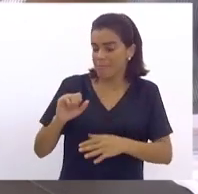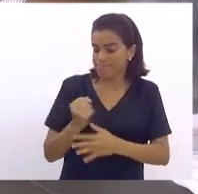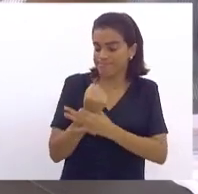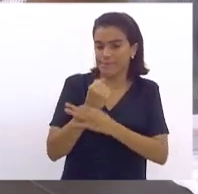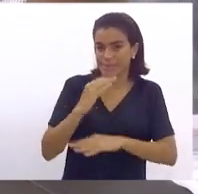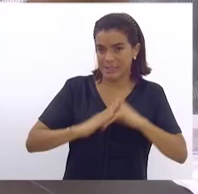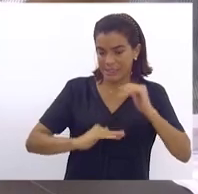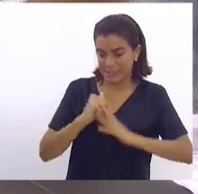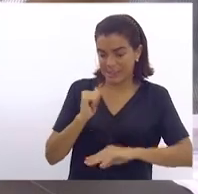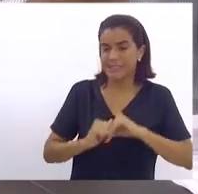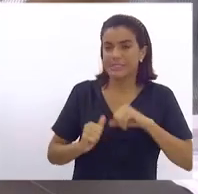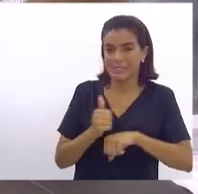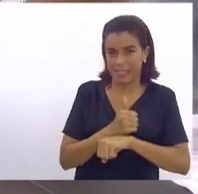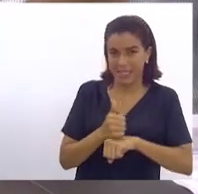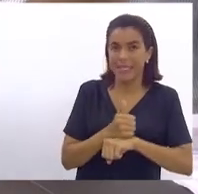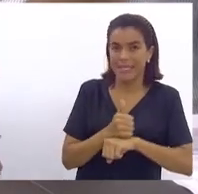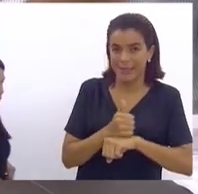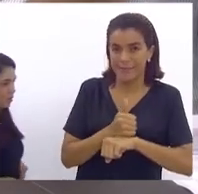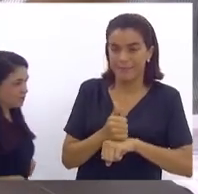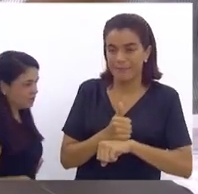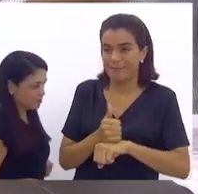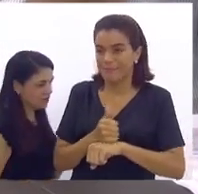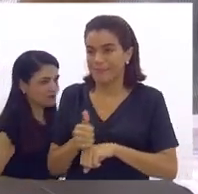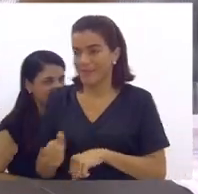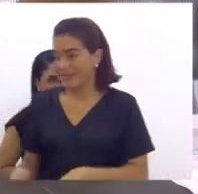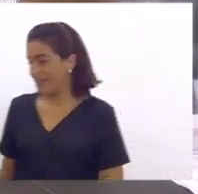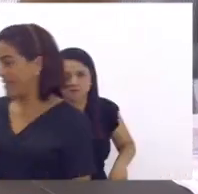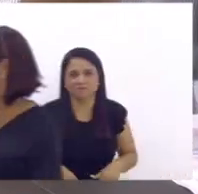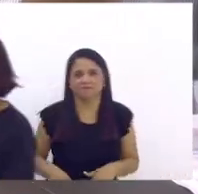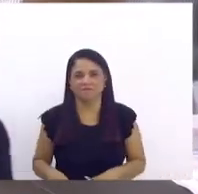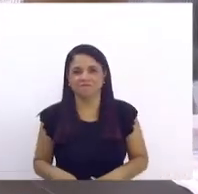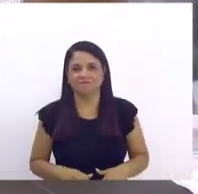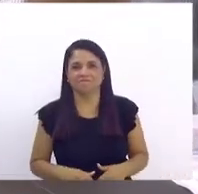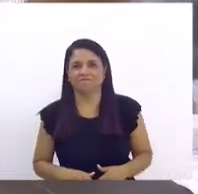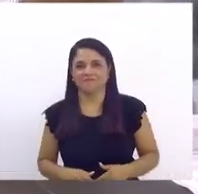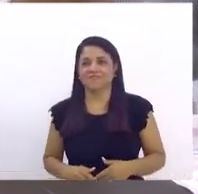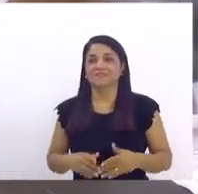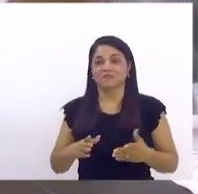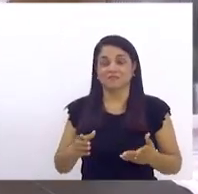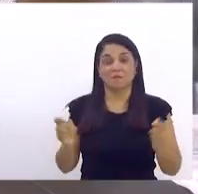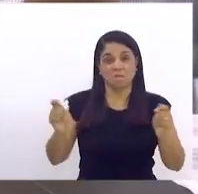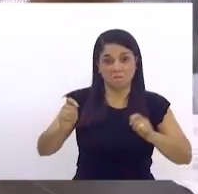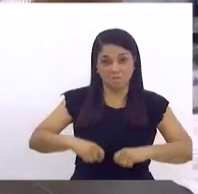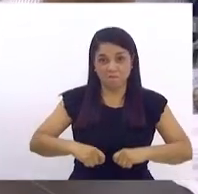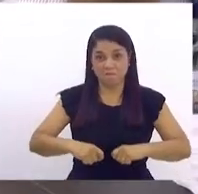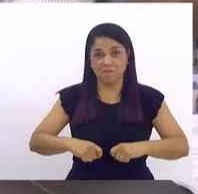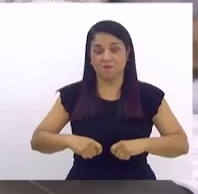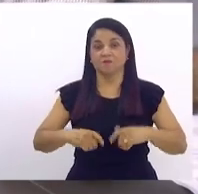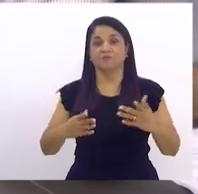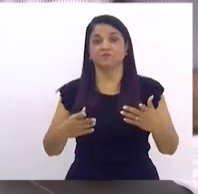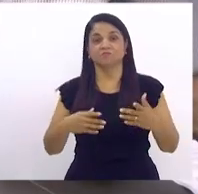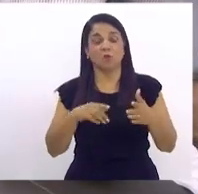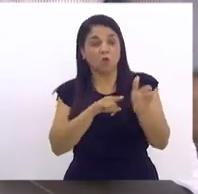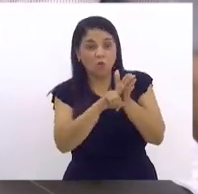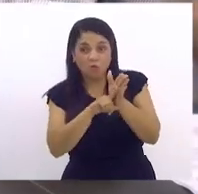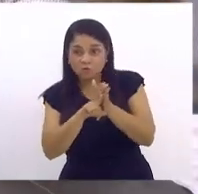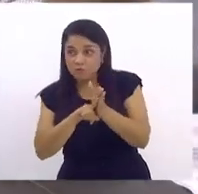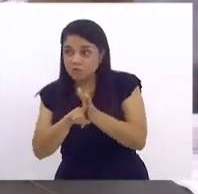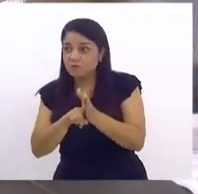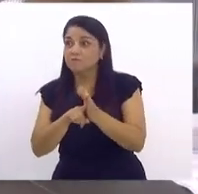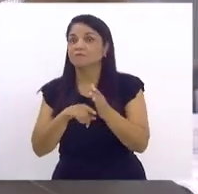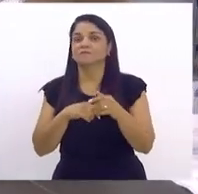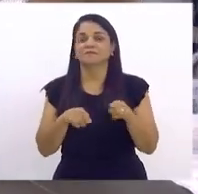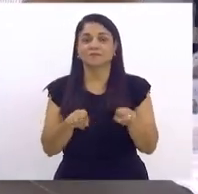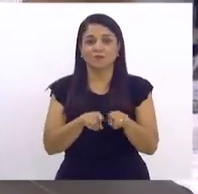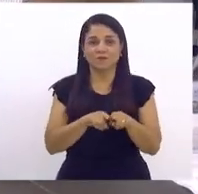técnica. Mas isso já não diz respeito à constitucionalidade. Então, ou poderia ser feita a consulta à secretaria, ou